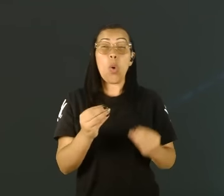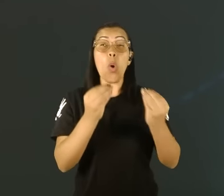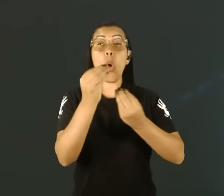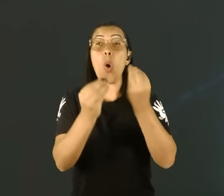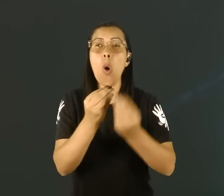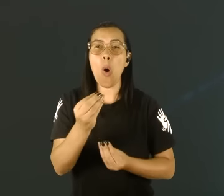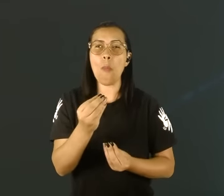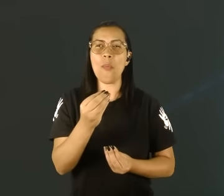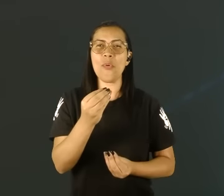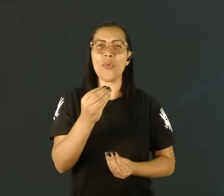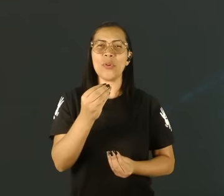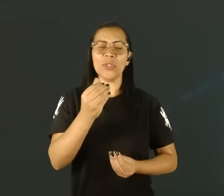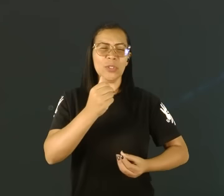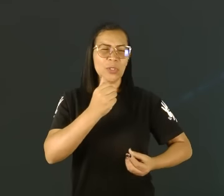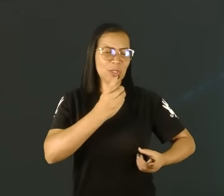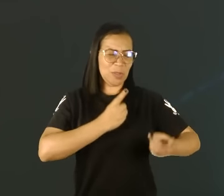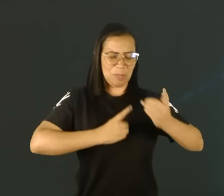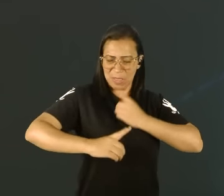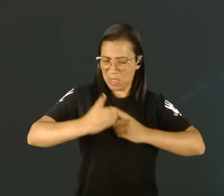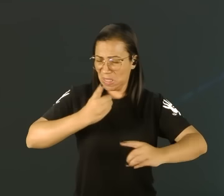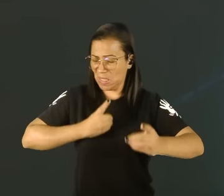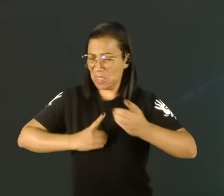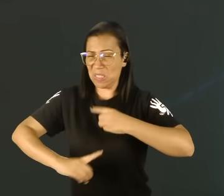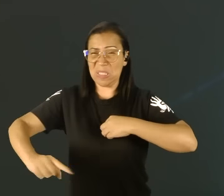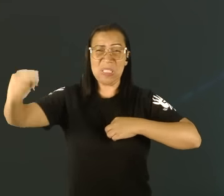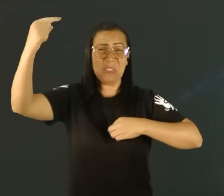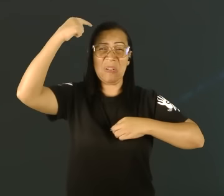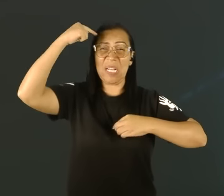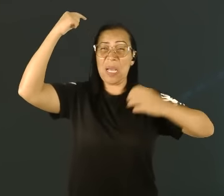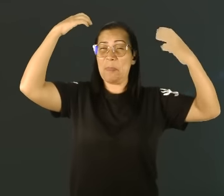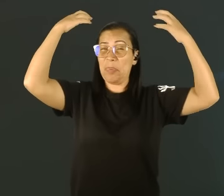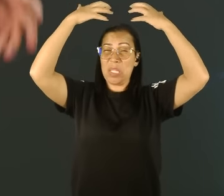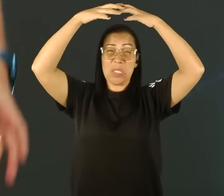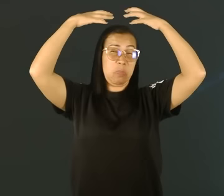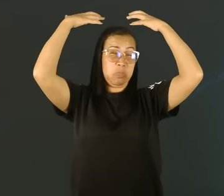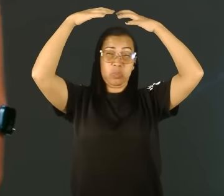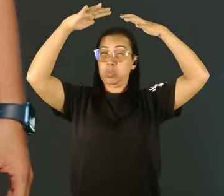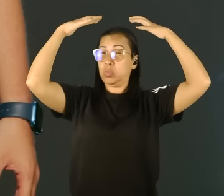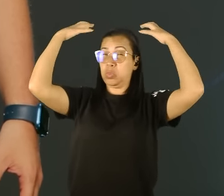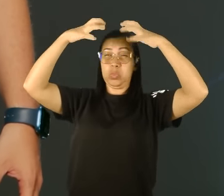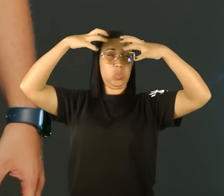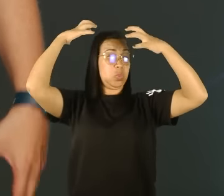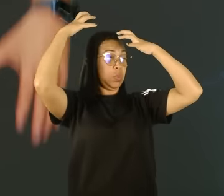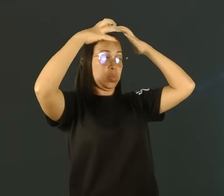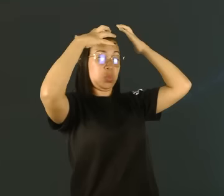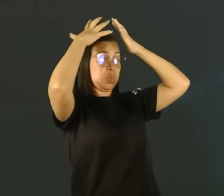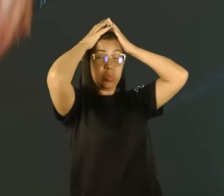está depressivo, está doente mental, está confuso.